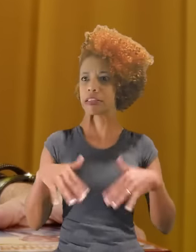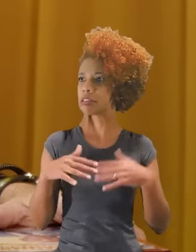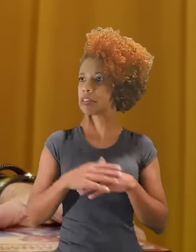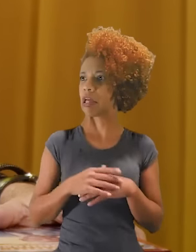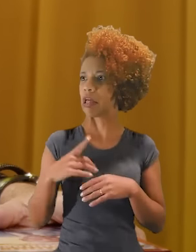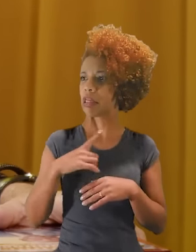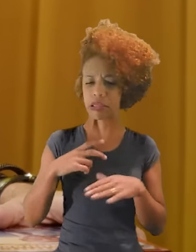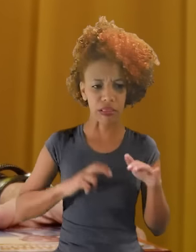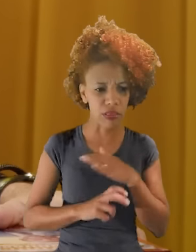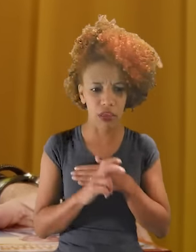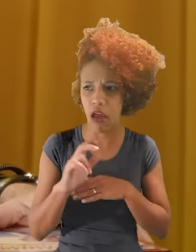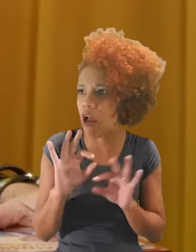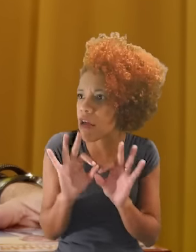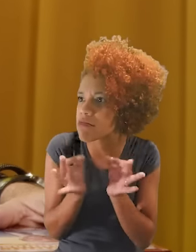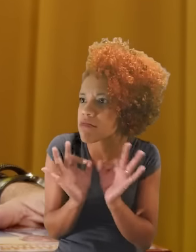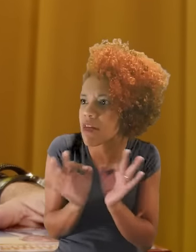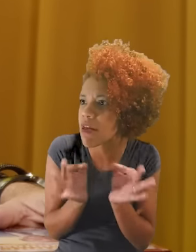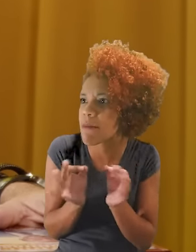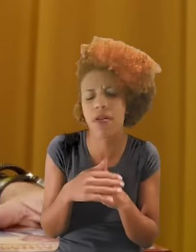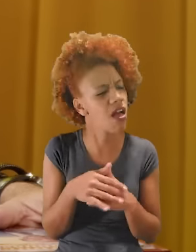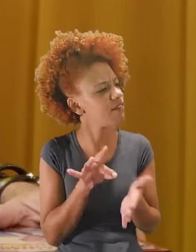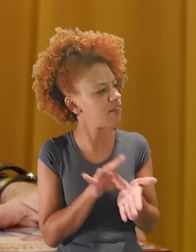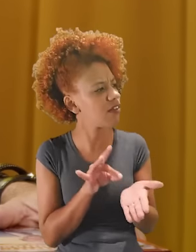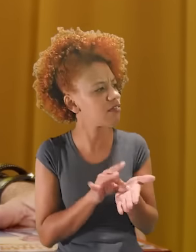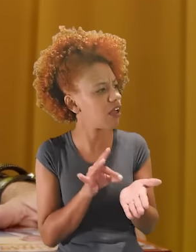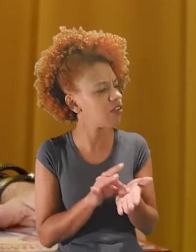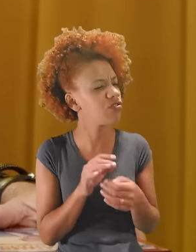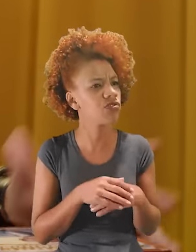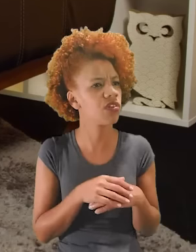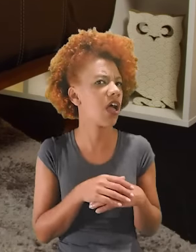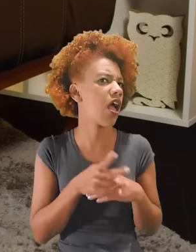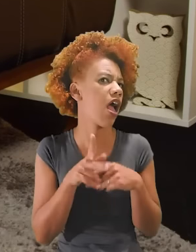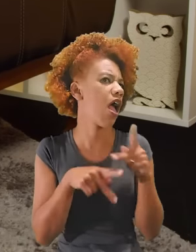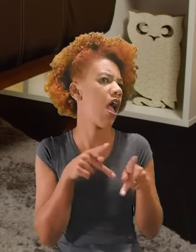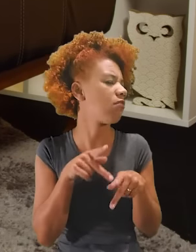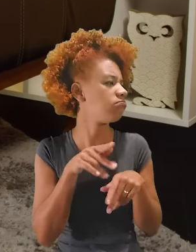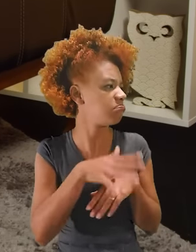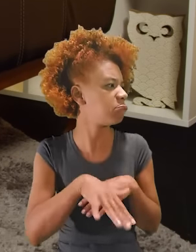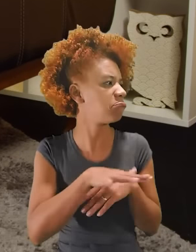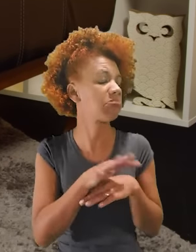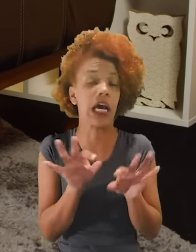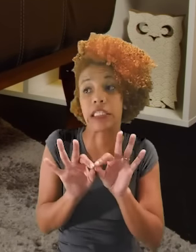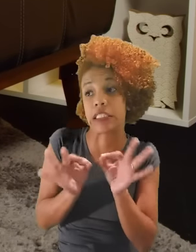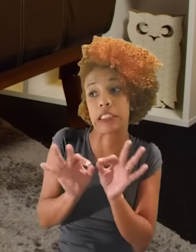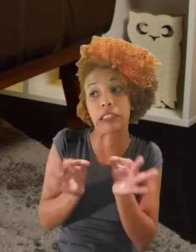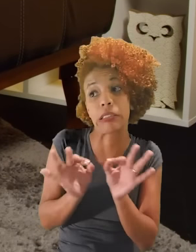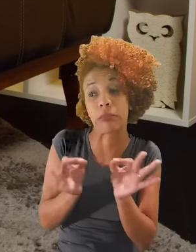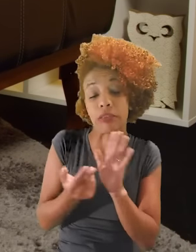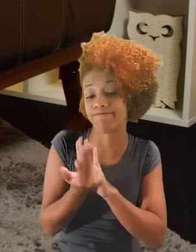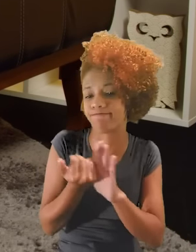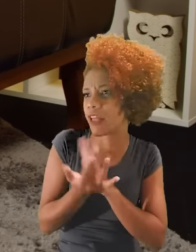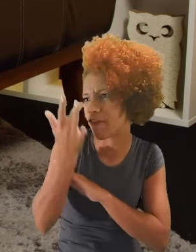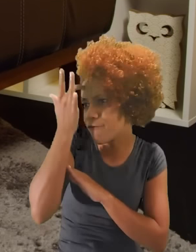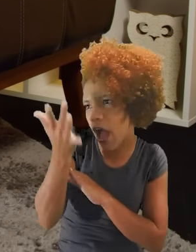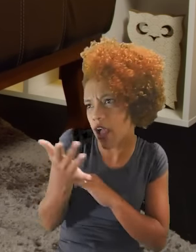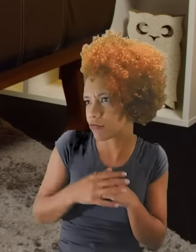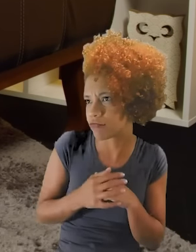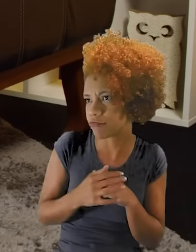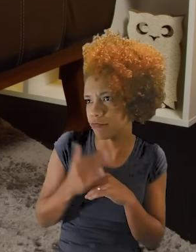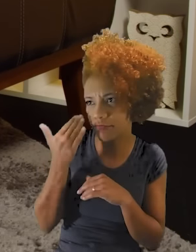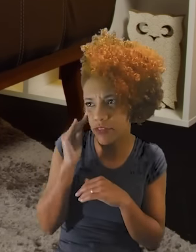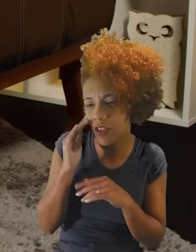o cara criou um rato de uma forma muito simples. É verdade, muito simples, né? E marcou. As coisas que popularizam, elas popularizou. São simples, ela é, né? Simples, cara. Ela é muito fácil de se